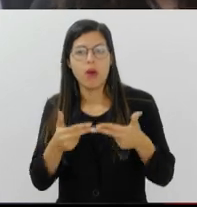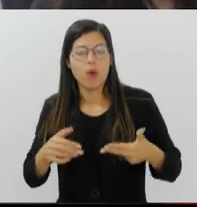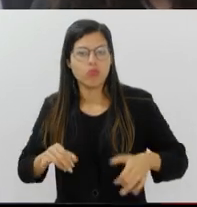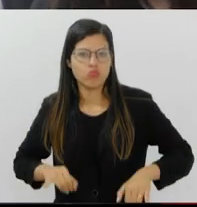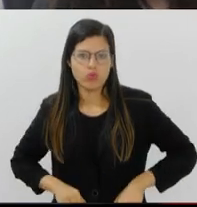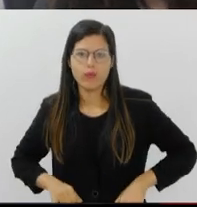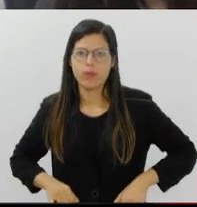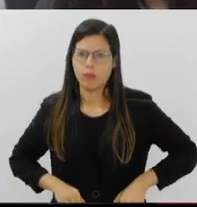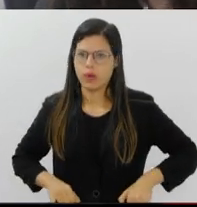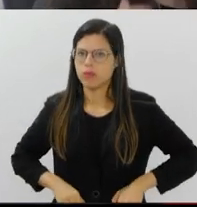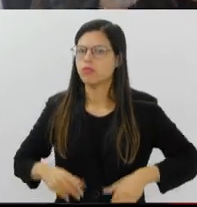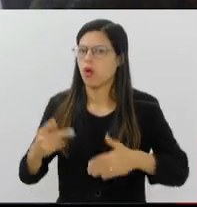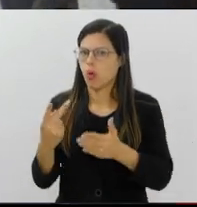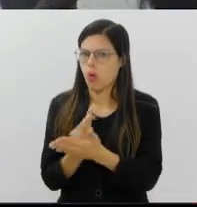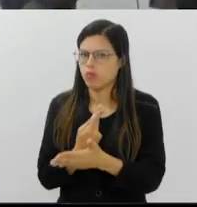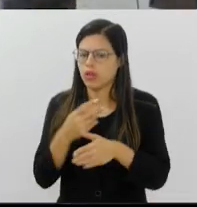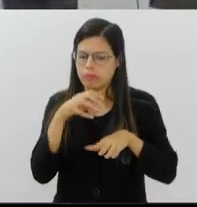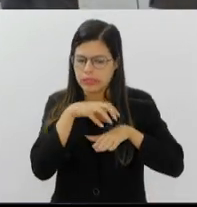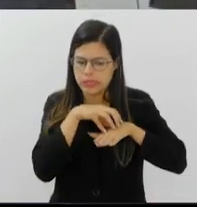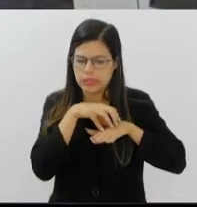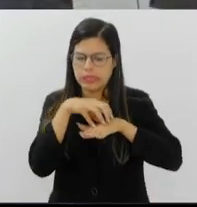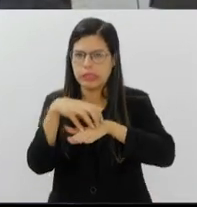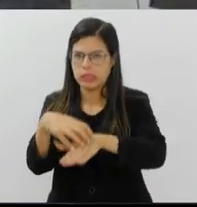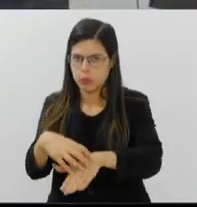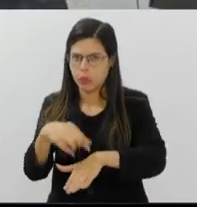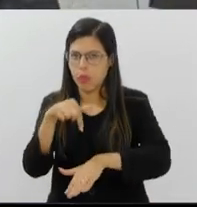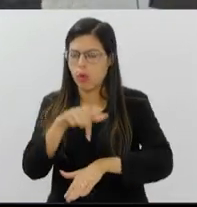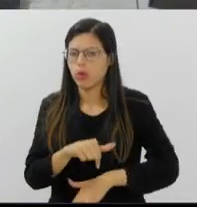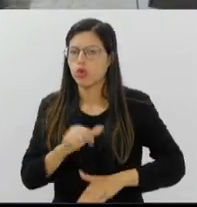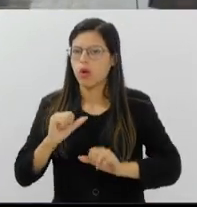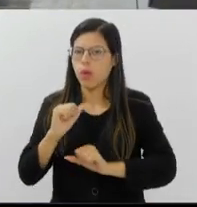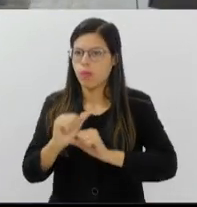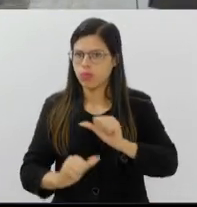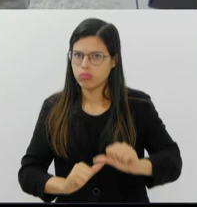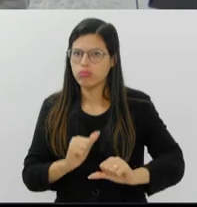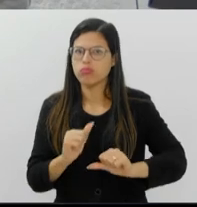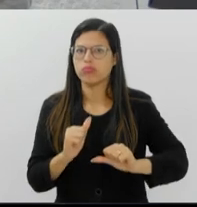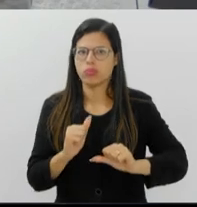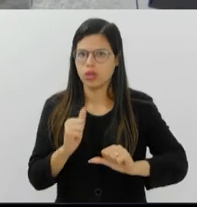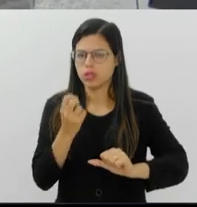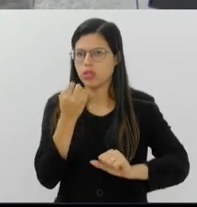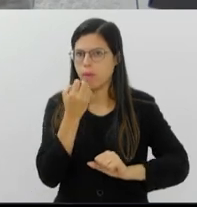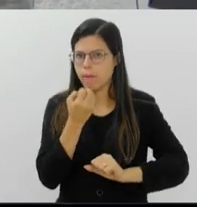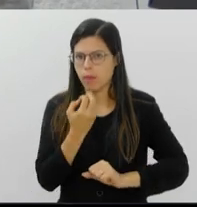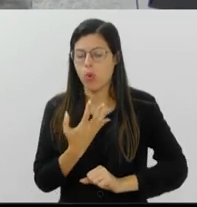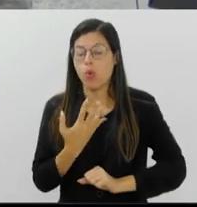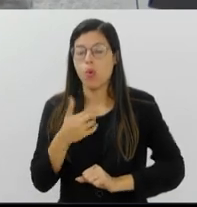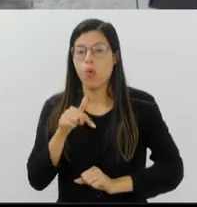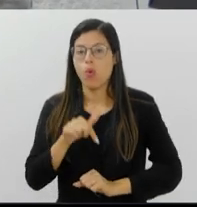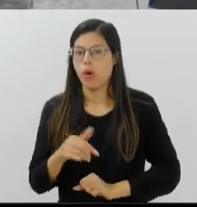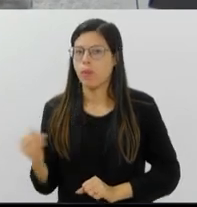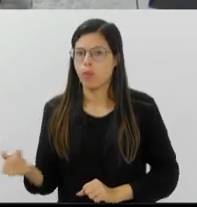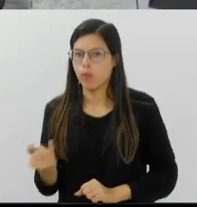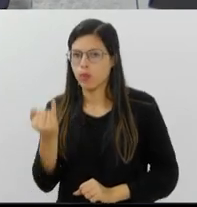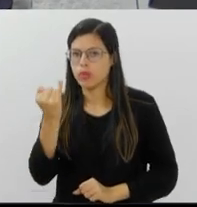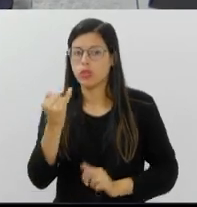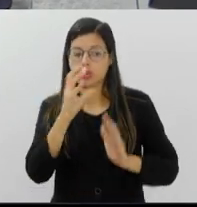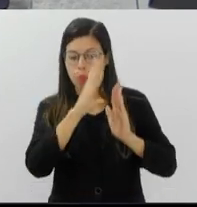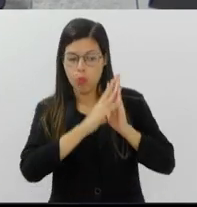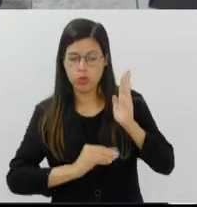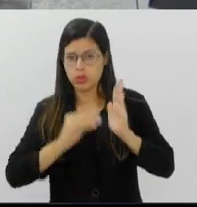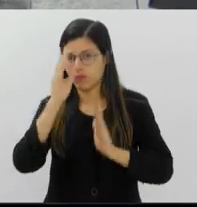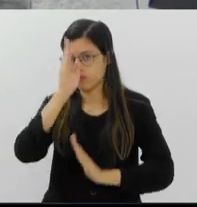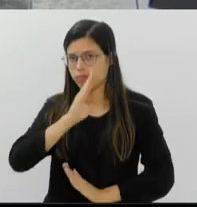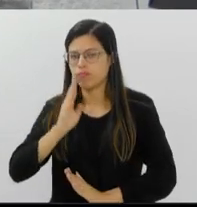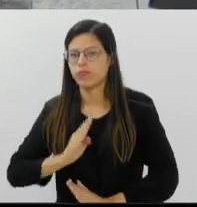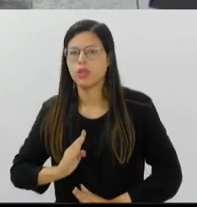o trajeto. Então, é uma mudança significativa, me parece uma mudança que vai servir de modelo para o Brasil e